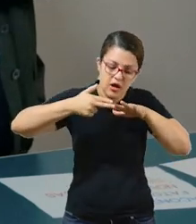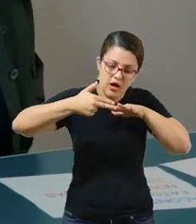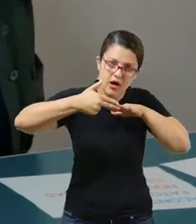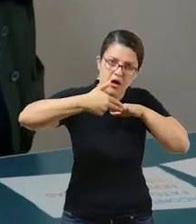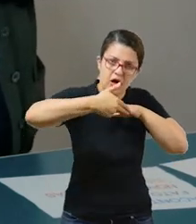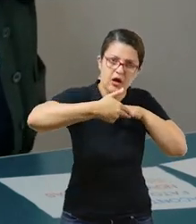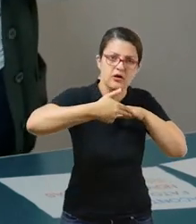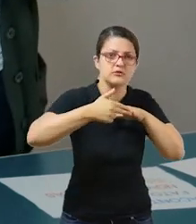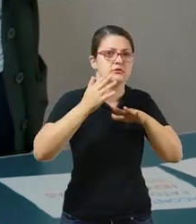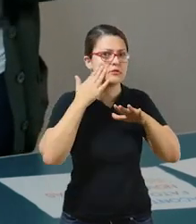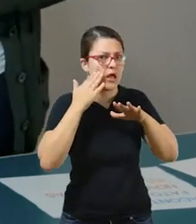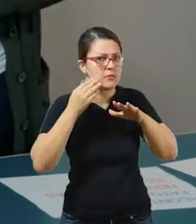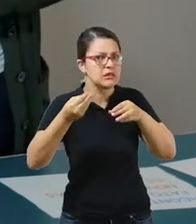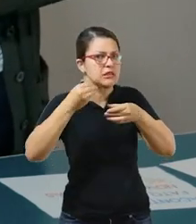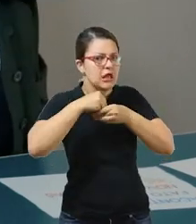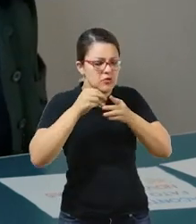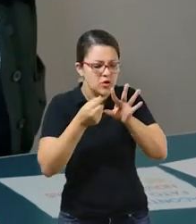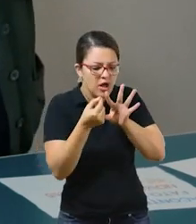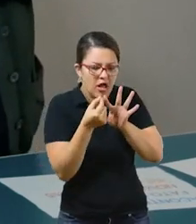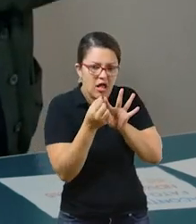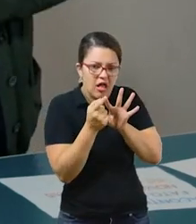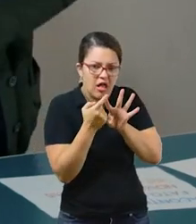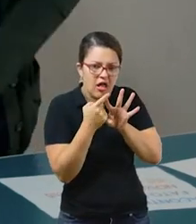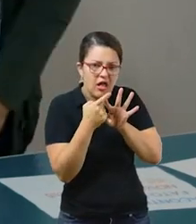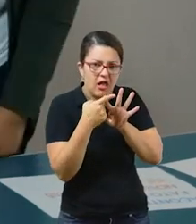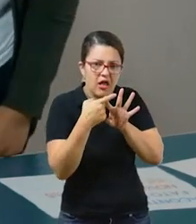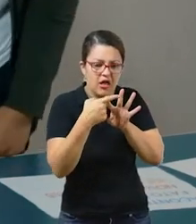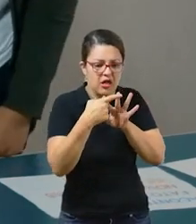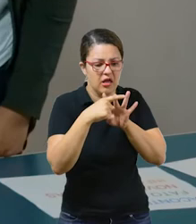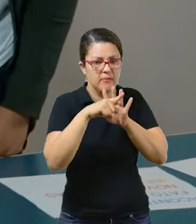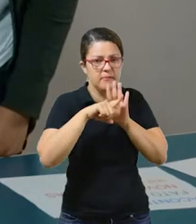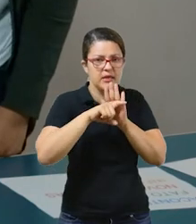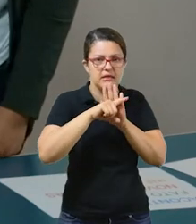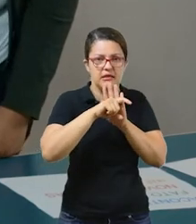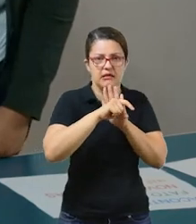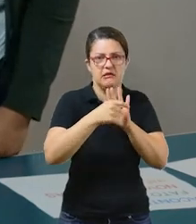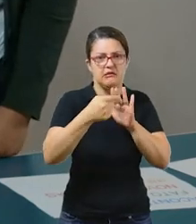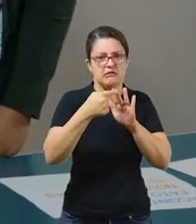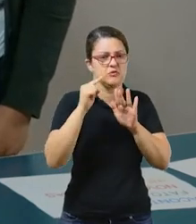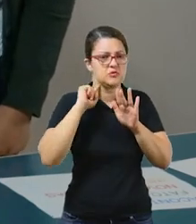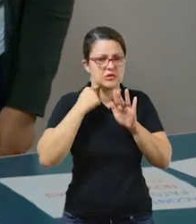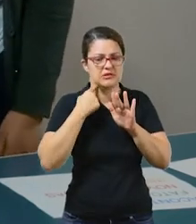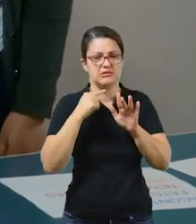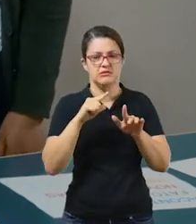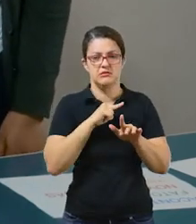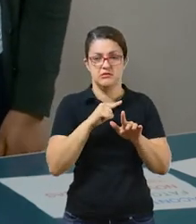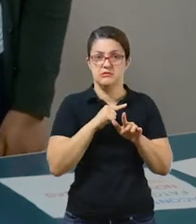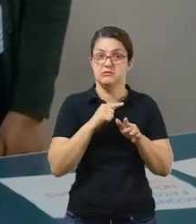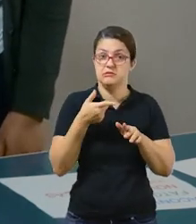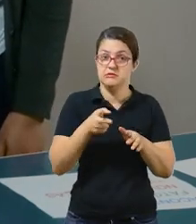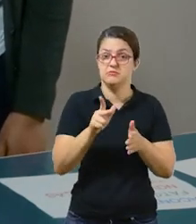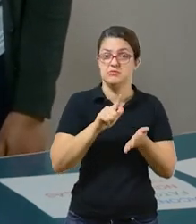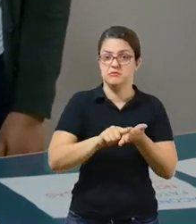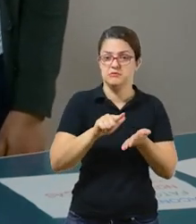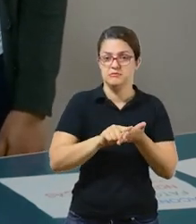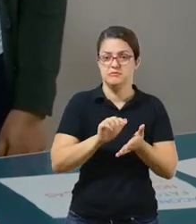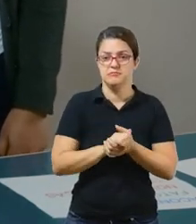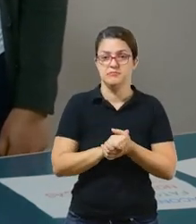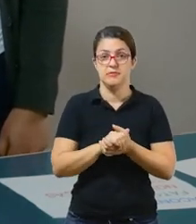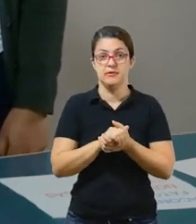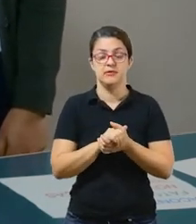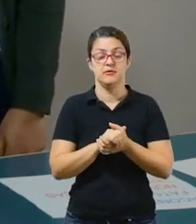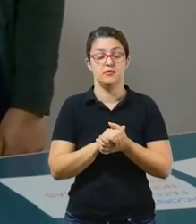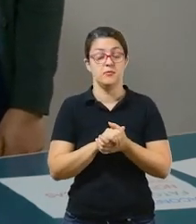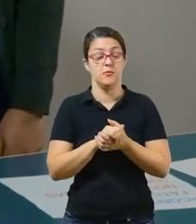mal? Então elas precisam sempre estar curtas e limpas. No 4, Aninha vai almoçar. Antes, ela